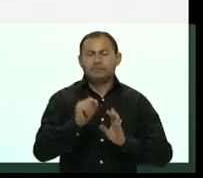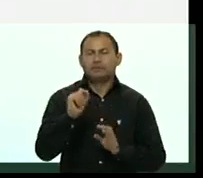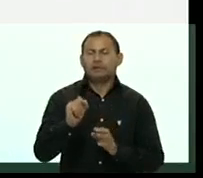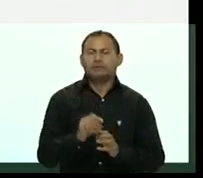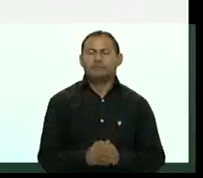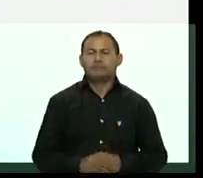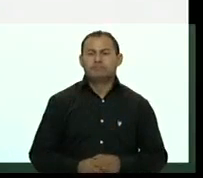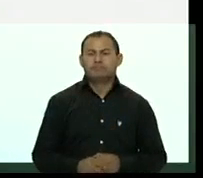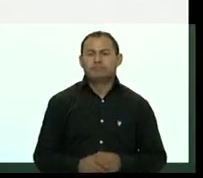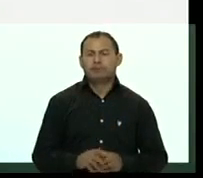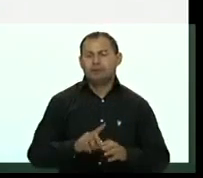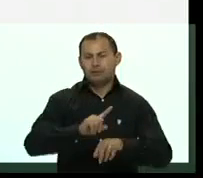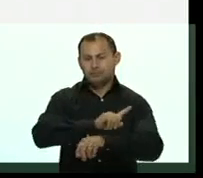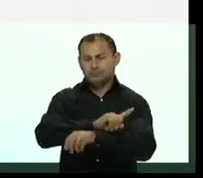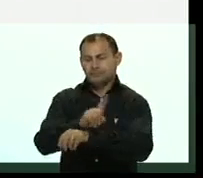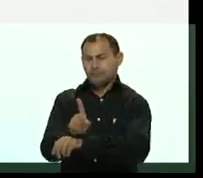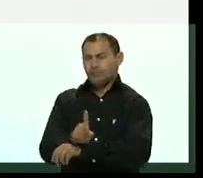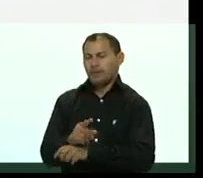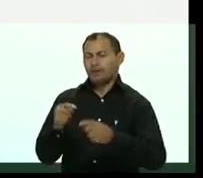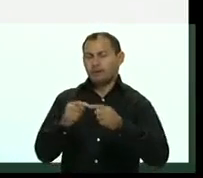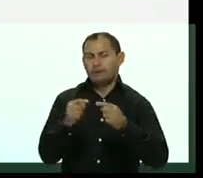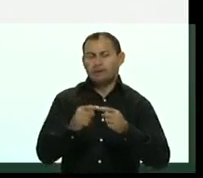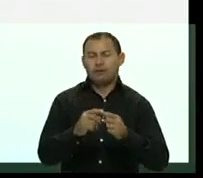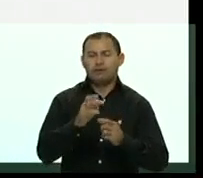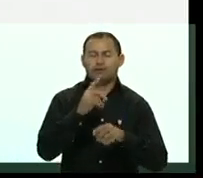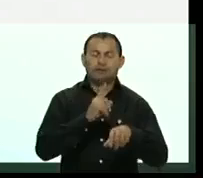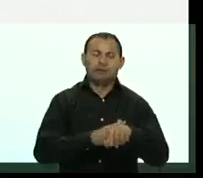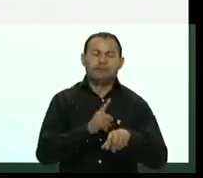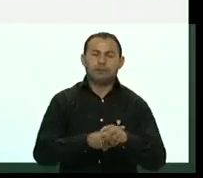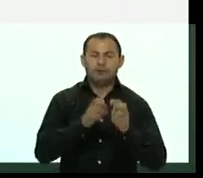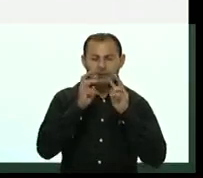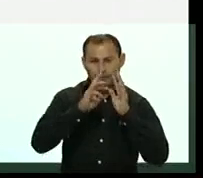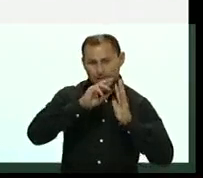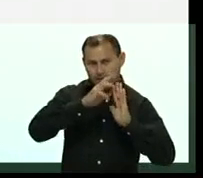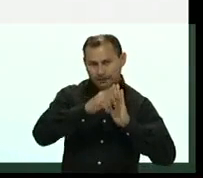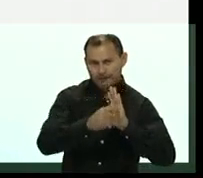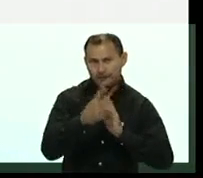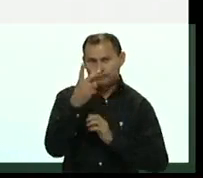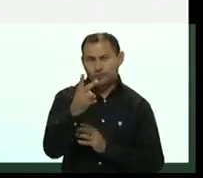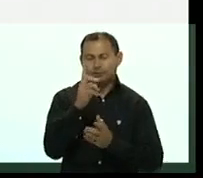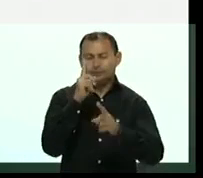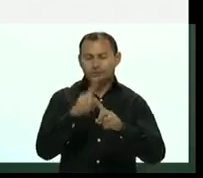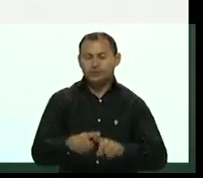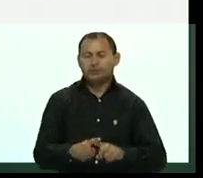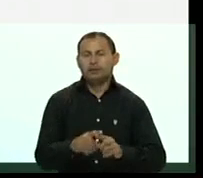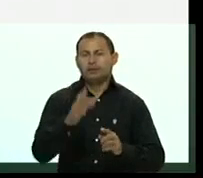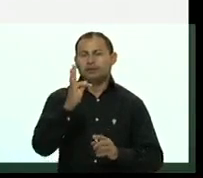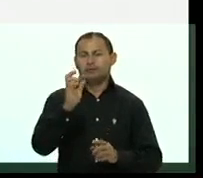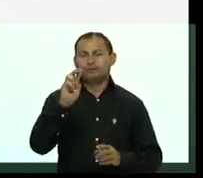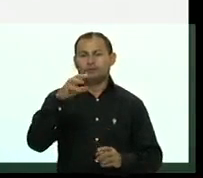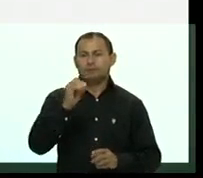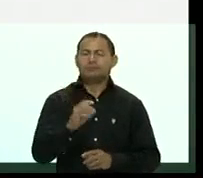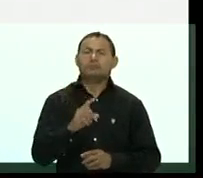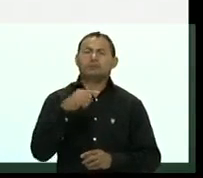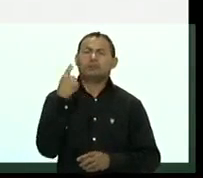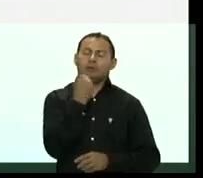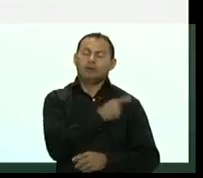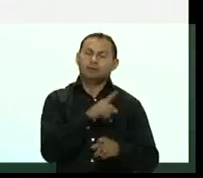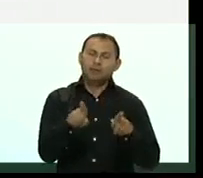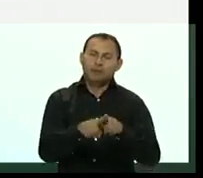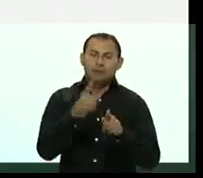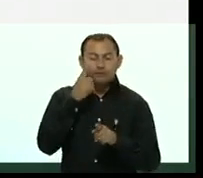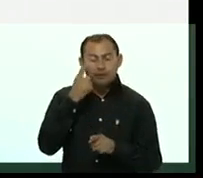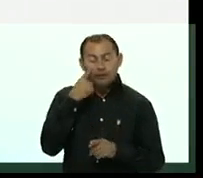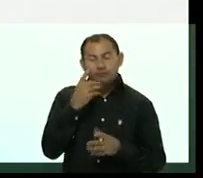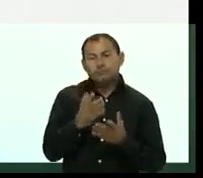quê? Da velocidade em relação ao tempo. Então, é como se eu derivasse 2 vezes aquela função. Tá? E a gente também vai ver